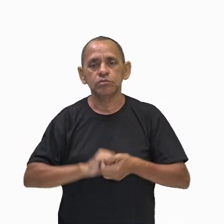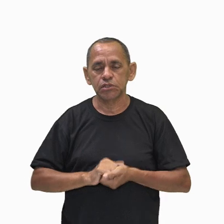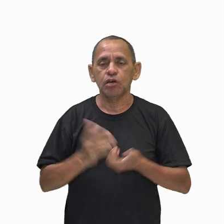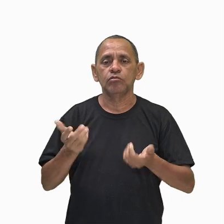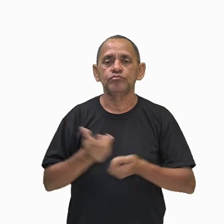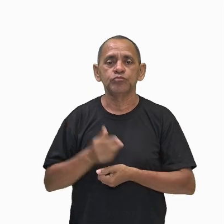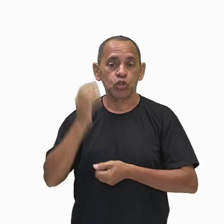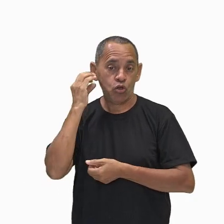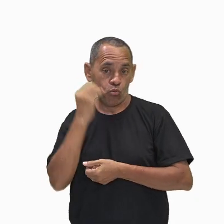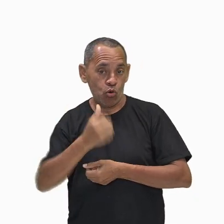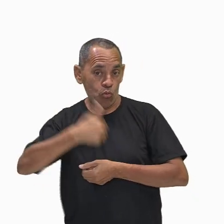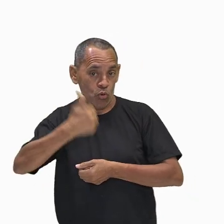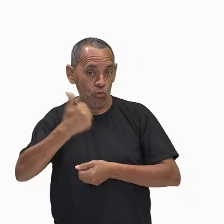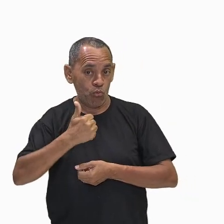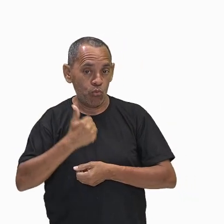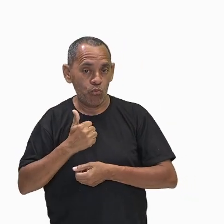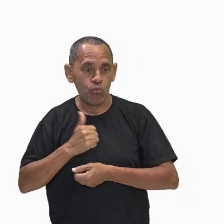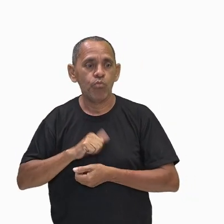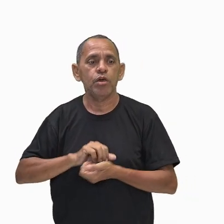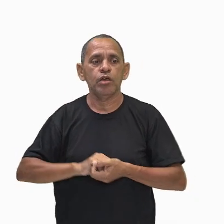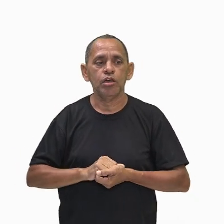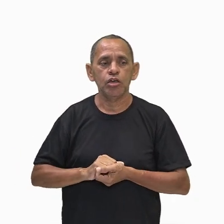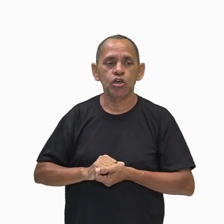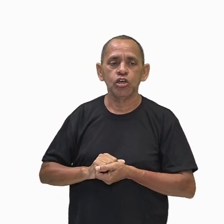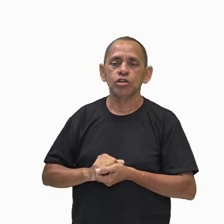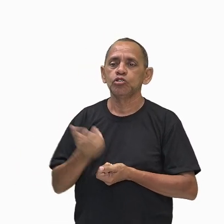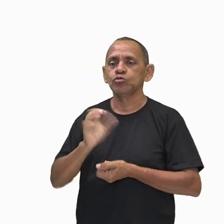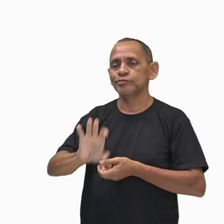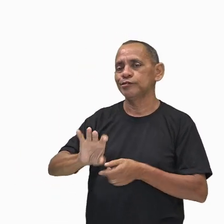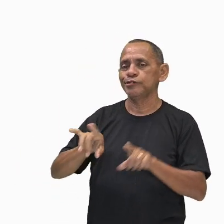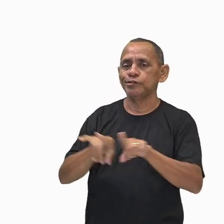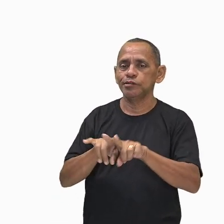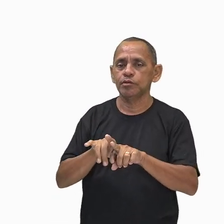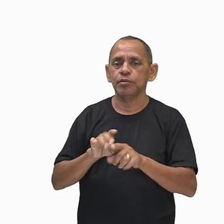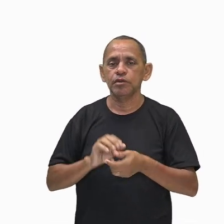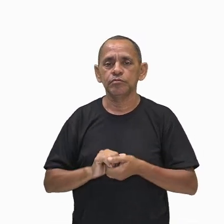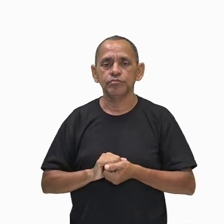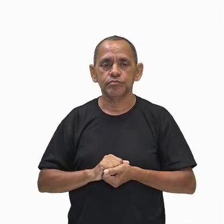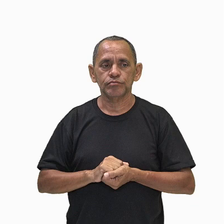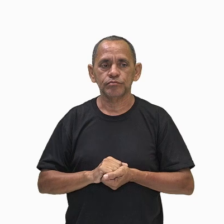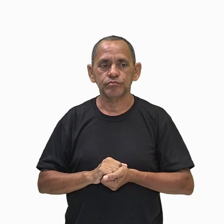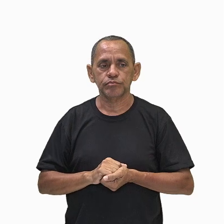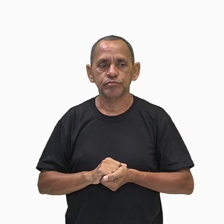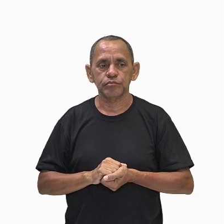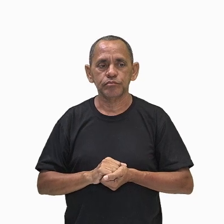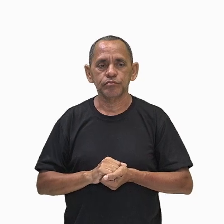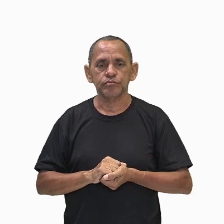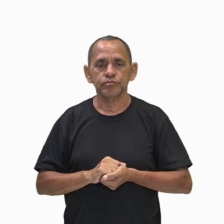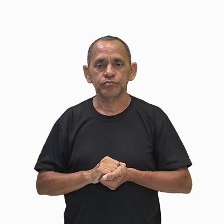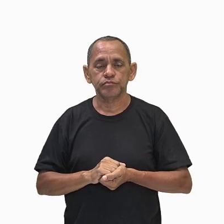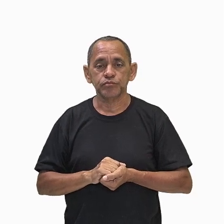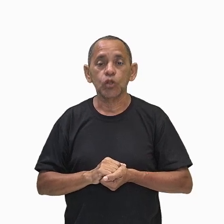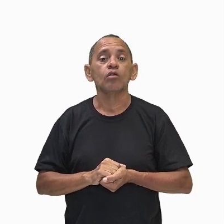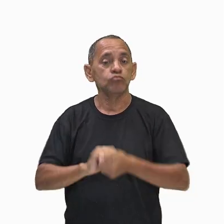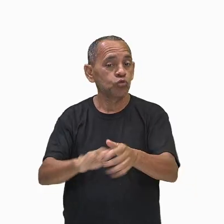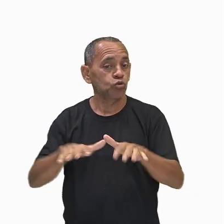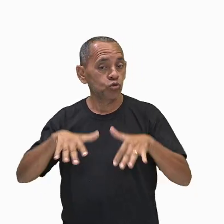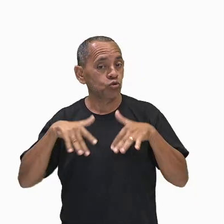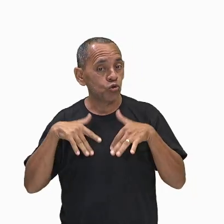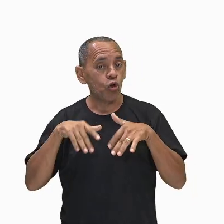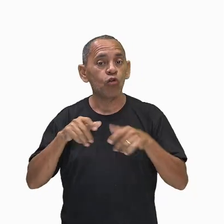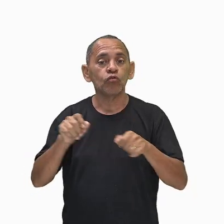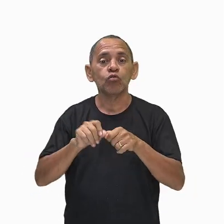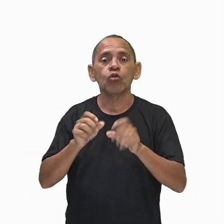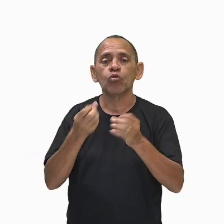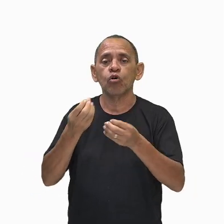trono português em favor da sua filha Maria da Glória. Como ela era menor de idade, o trono ficou sob a regência do Dom